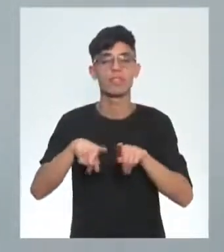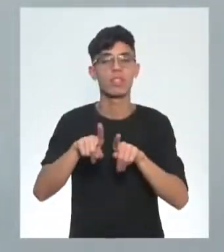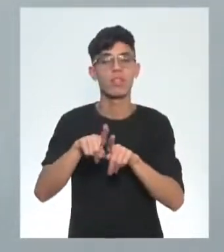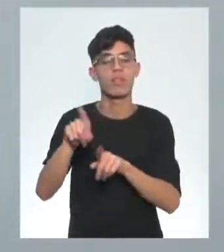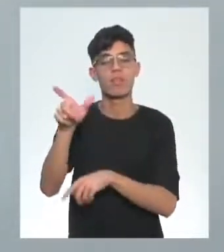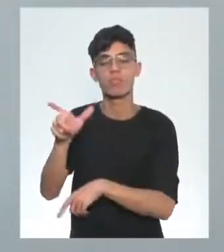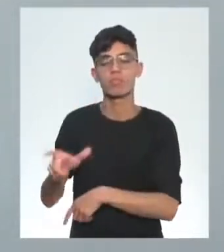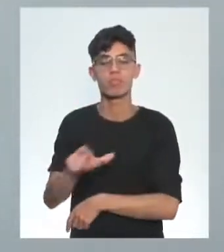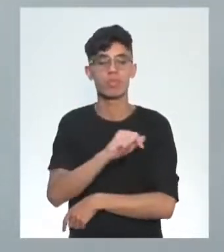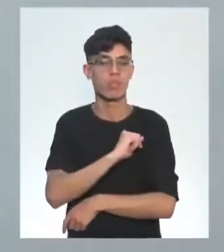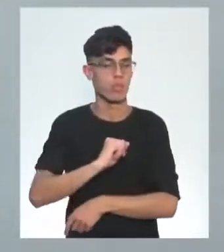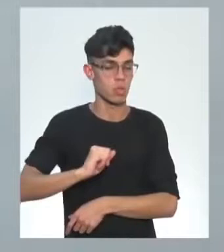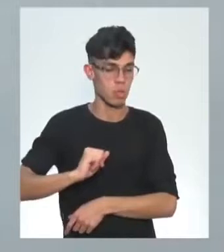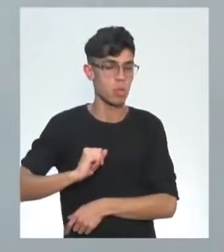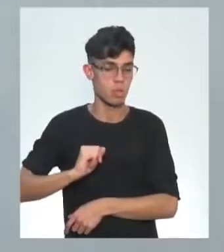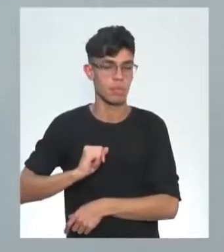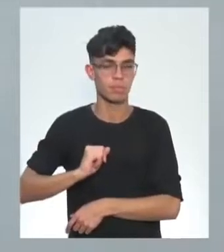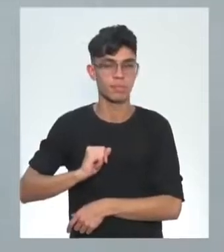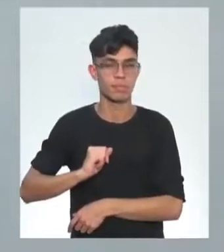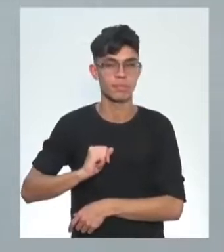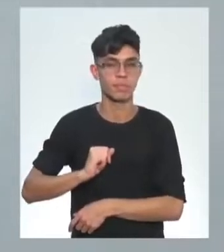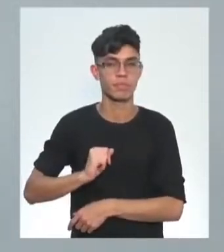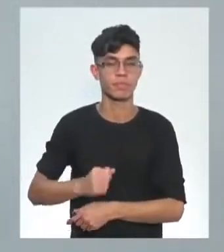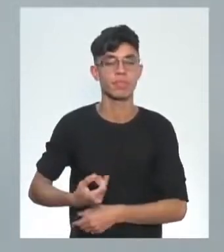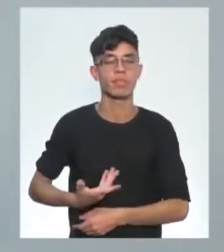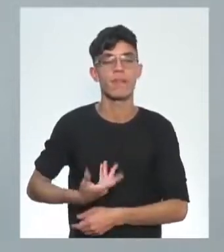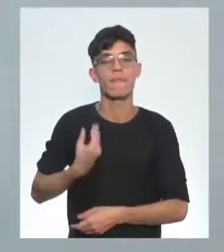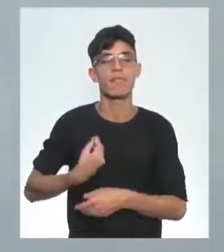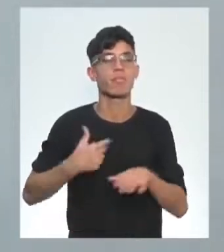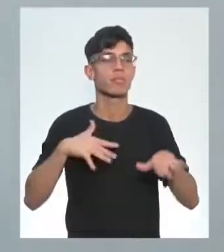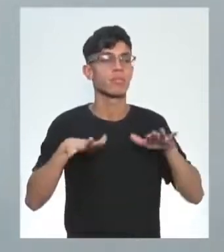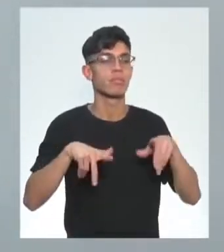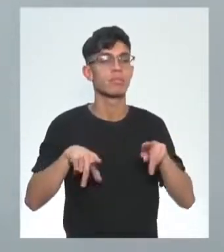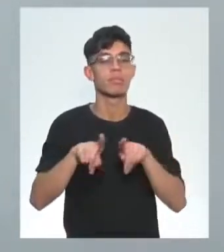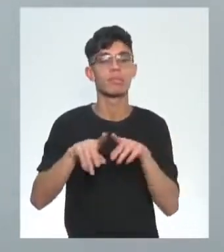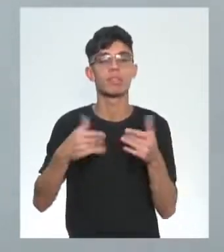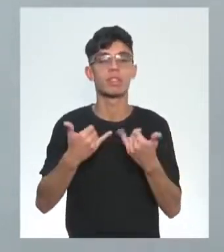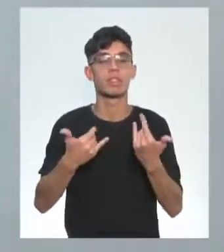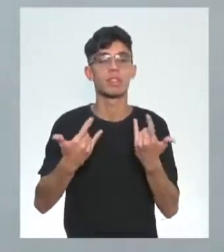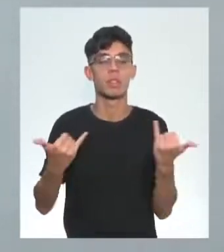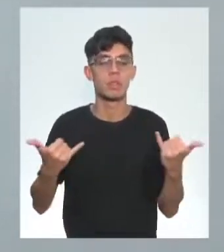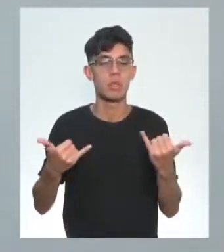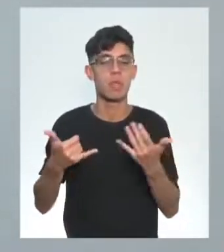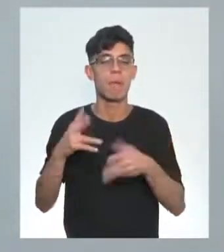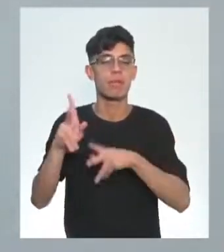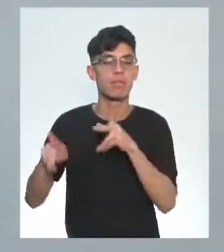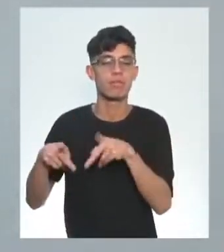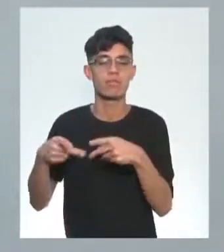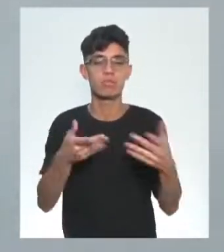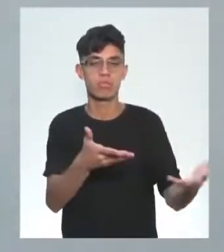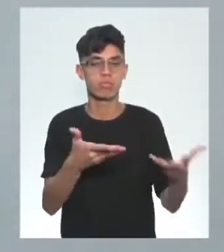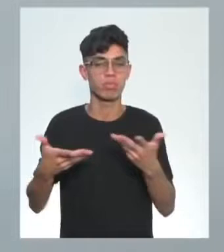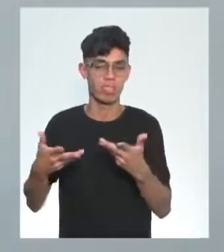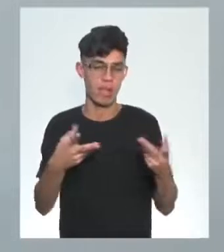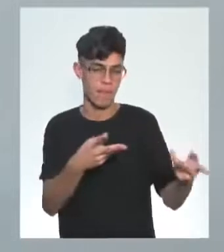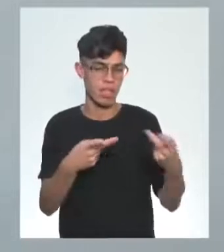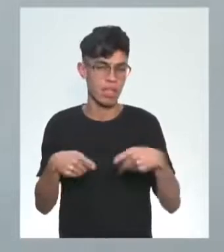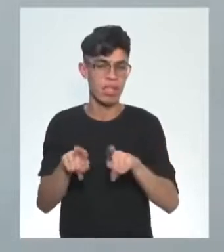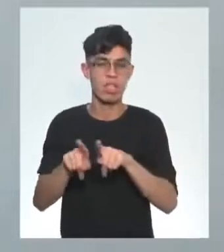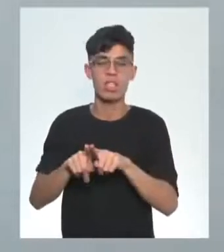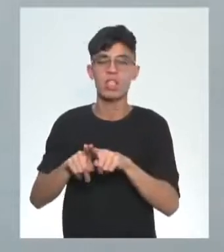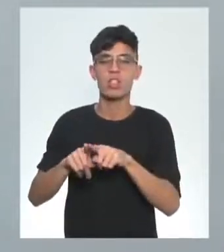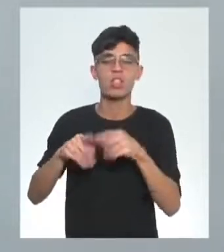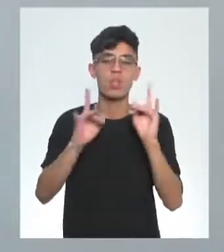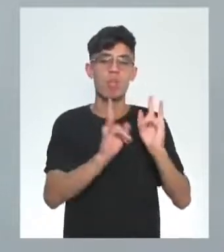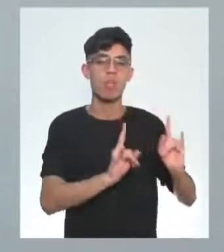autores, né, pernambucanos, vida em movimento, sinergia, o povo é acolhedor, as cores dos prédios, é